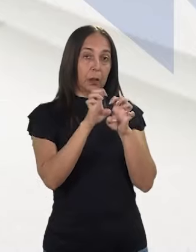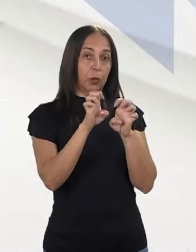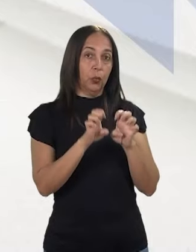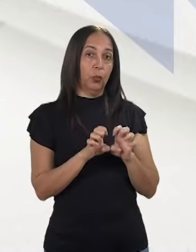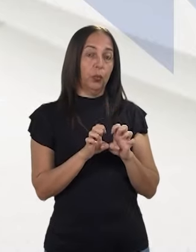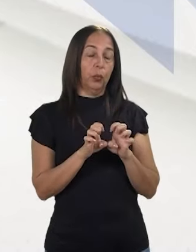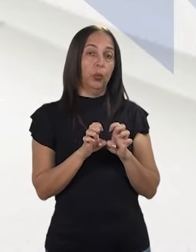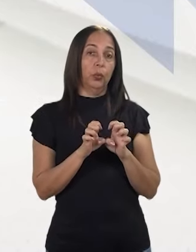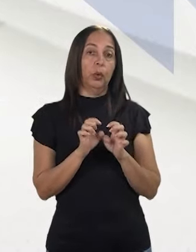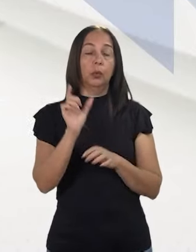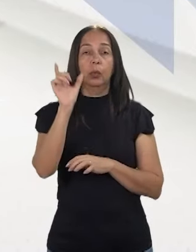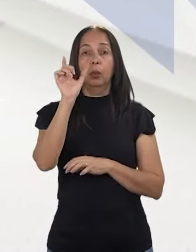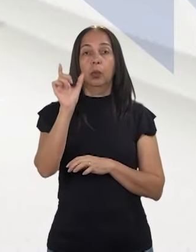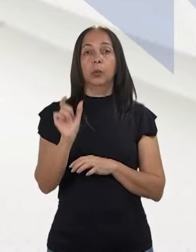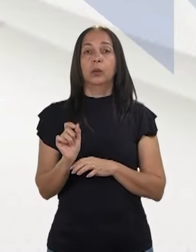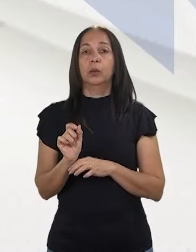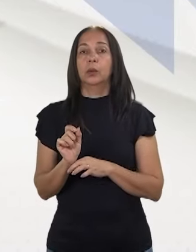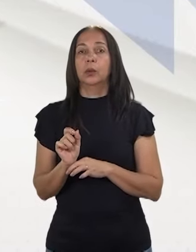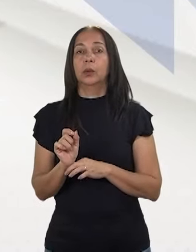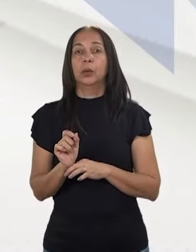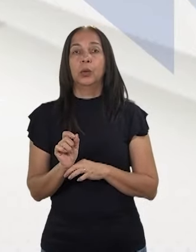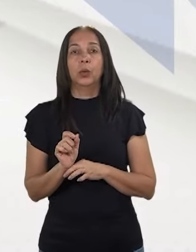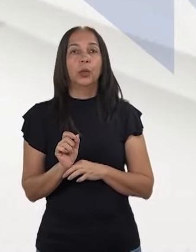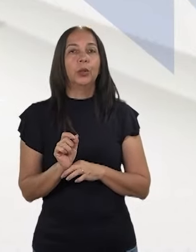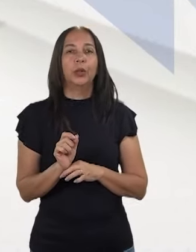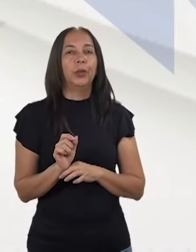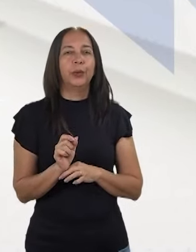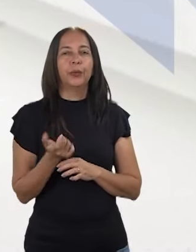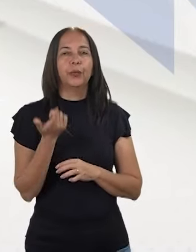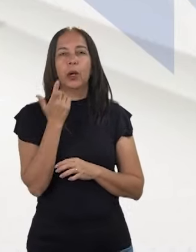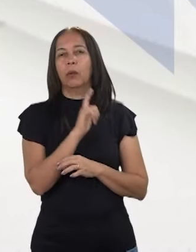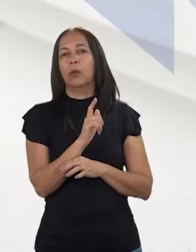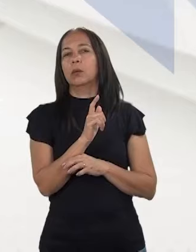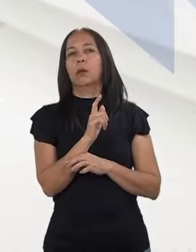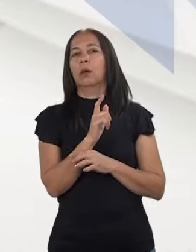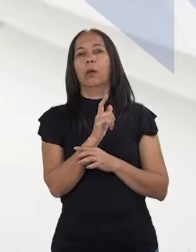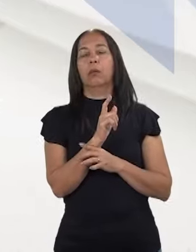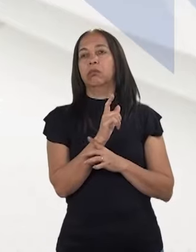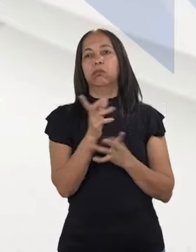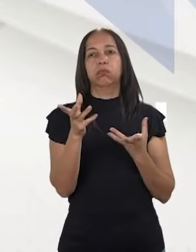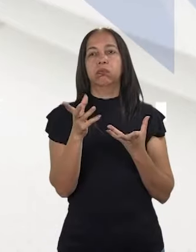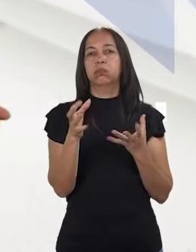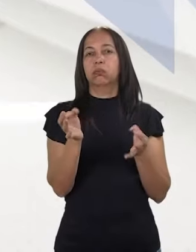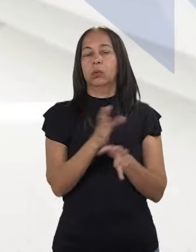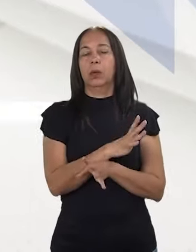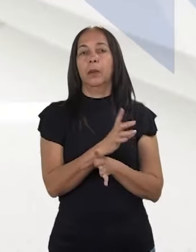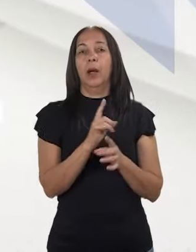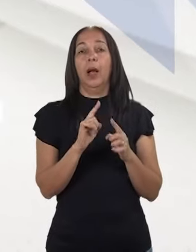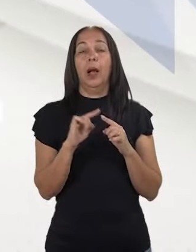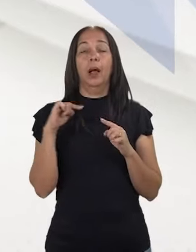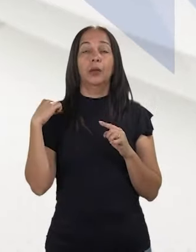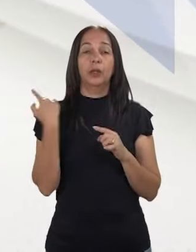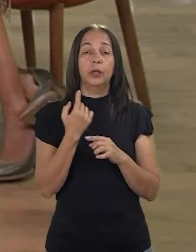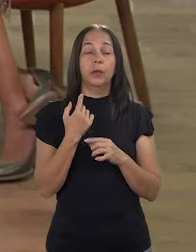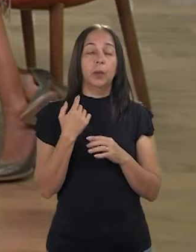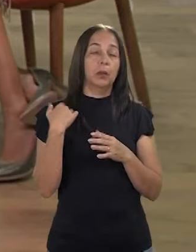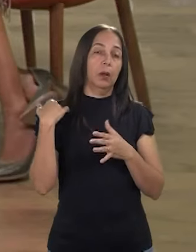eh essa estrutura do racismo algorítmico ela não vai ser ser necessariamente completamente